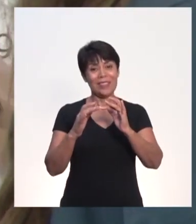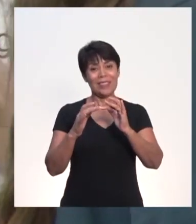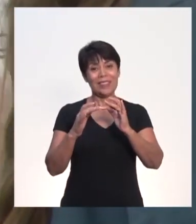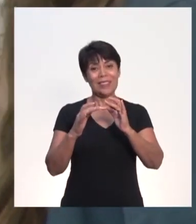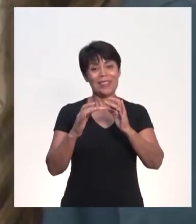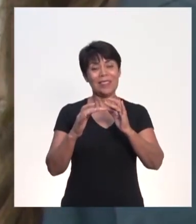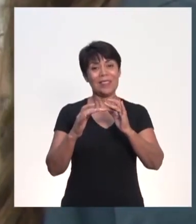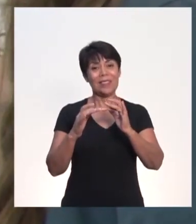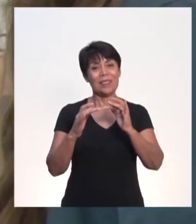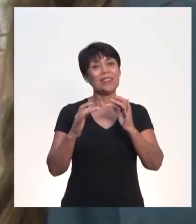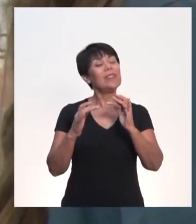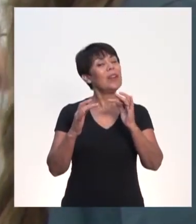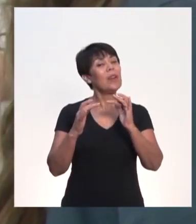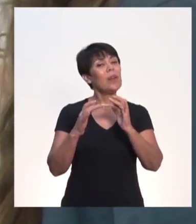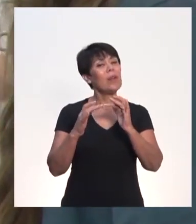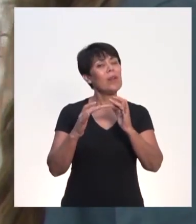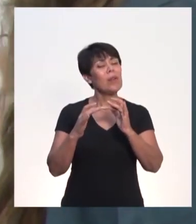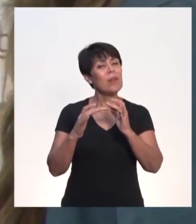com